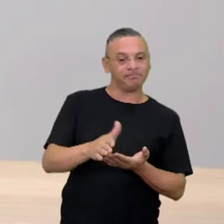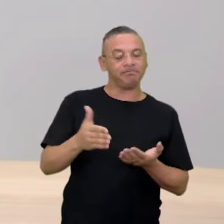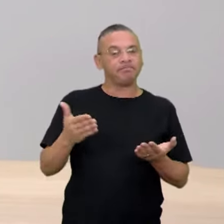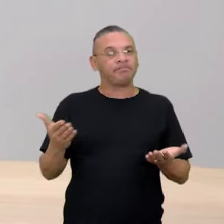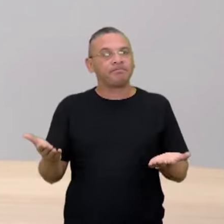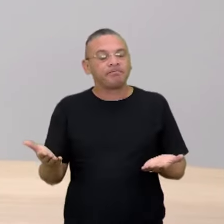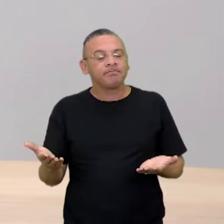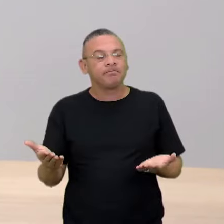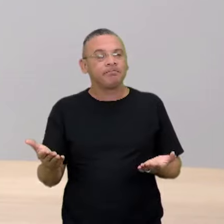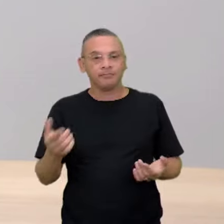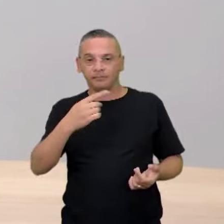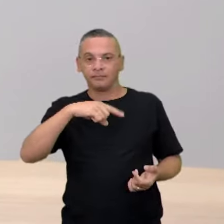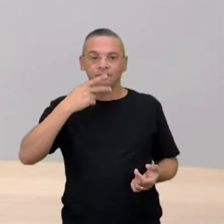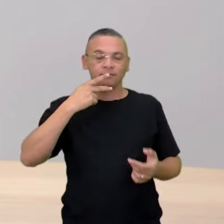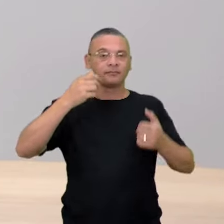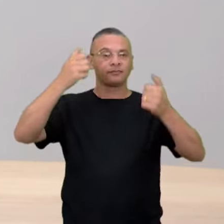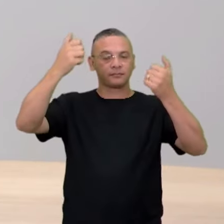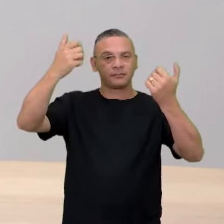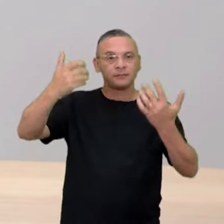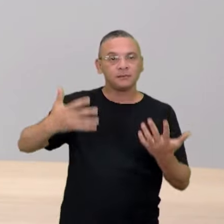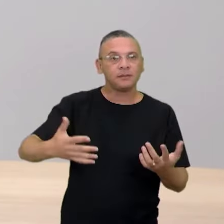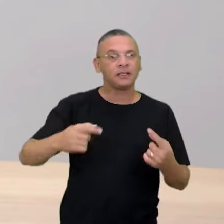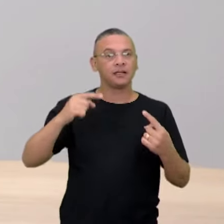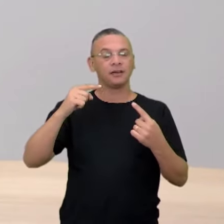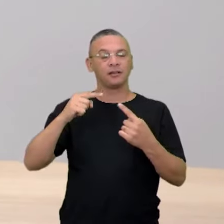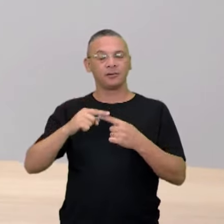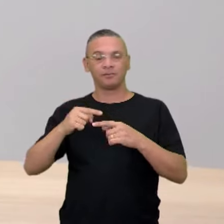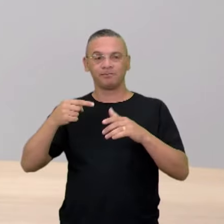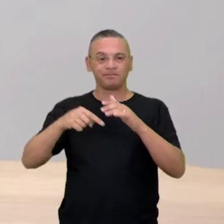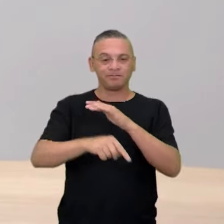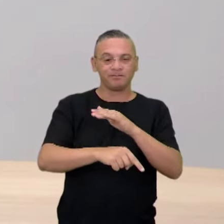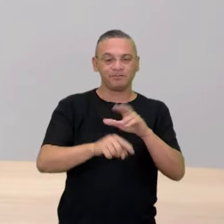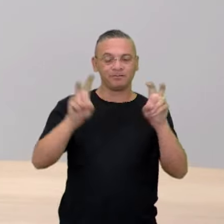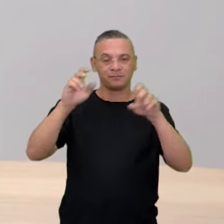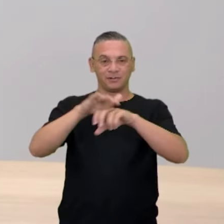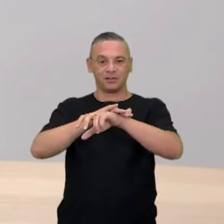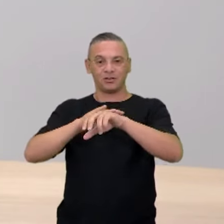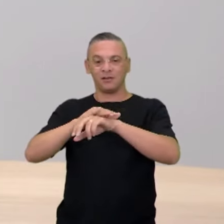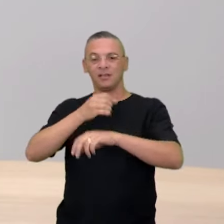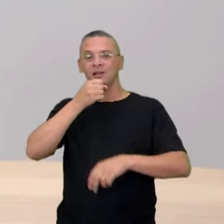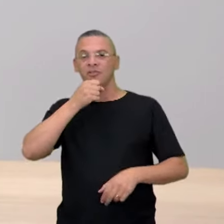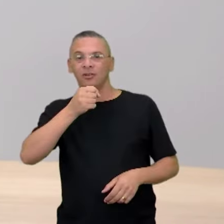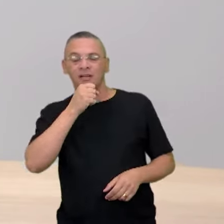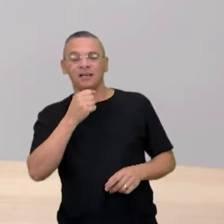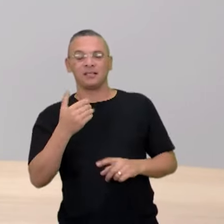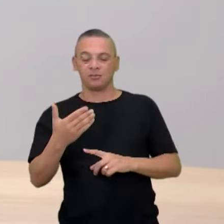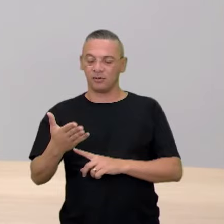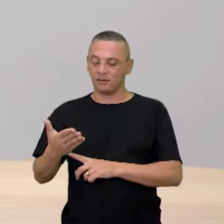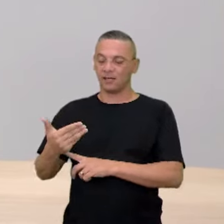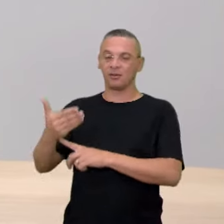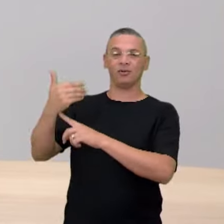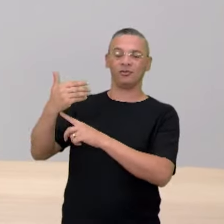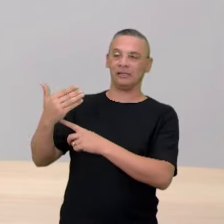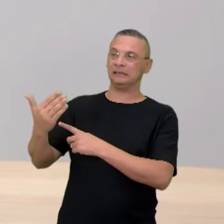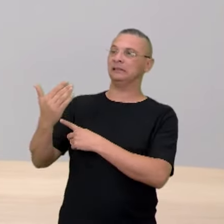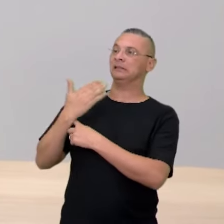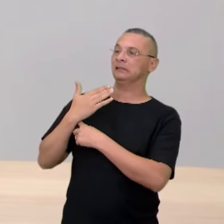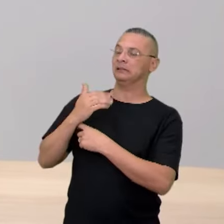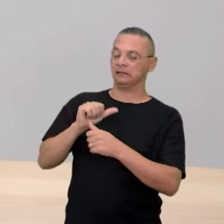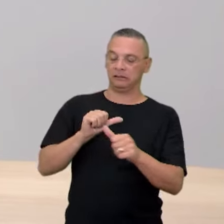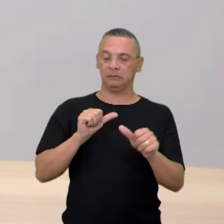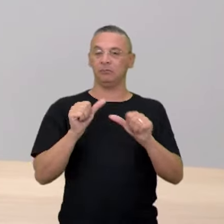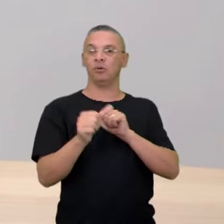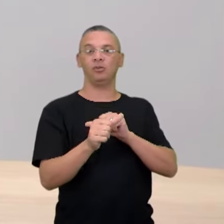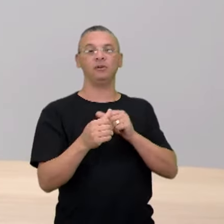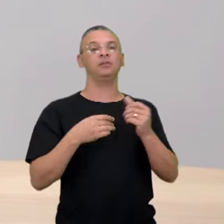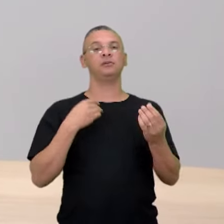como a gente está falando sobre isso no nosso aprofundamento, que é o jornalismo, as tecnologias, como as tecnologias modificam.